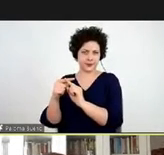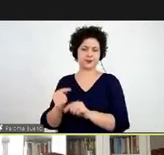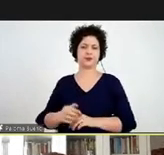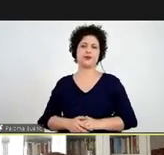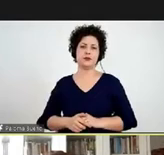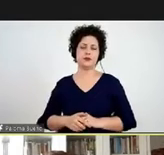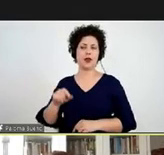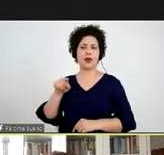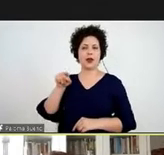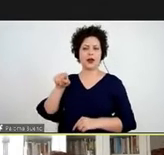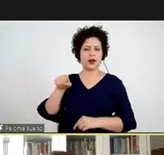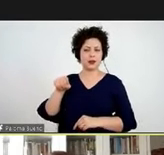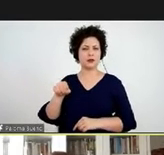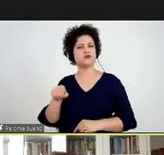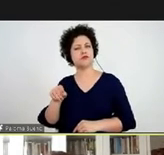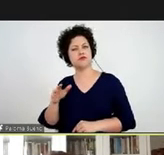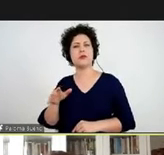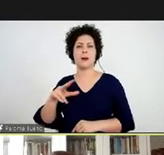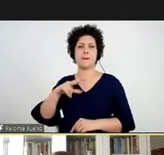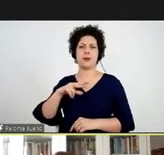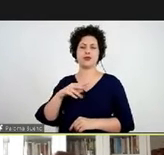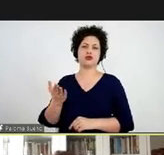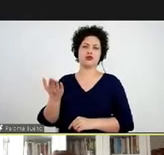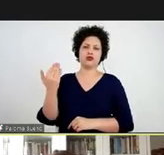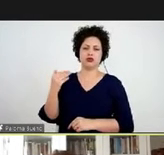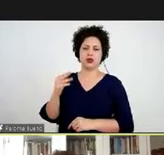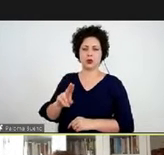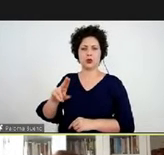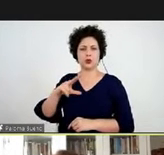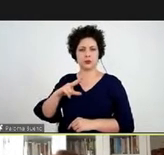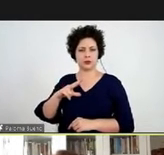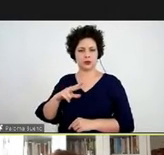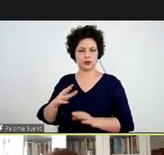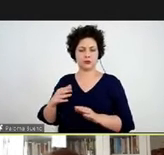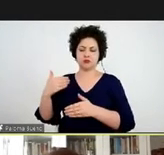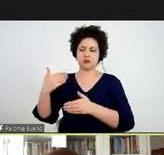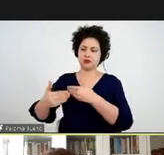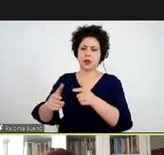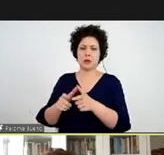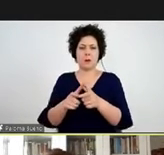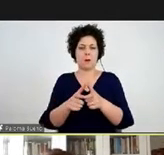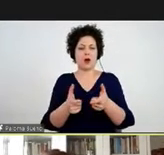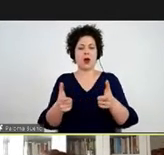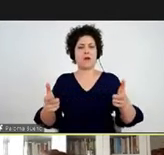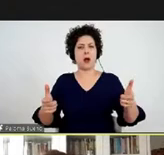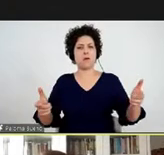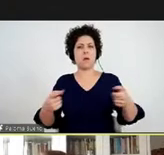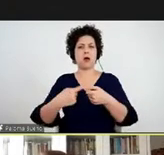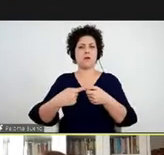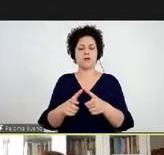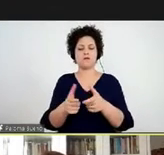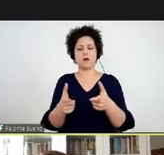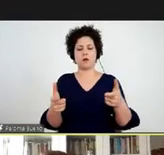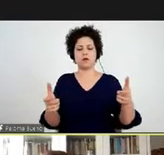ela era de início particular e de um uso privado, com o crescimento da cidade, ela começa